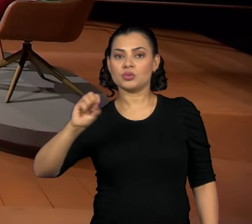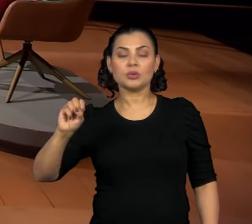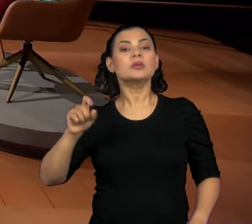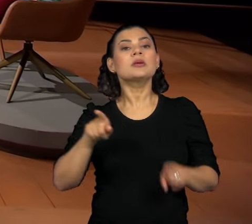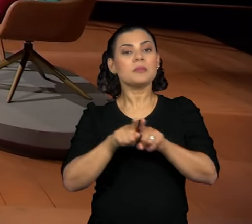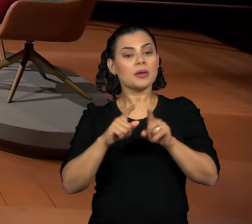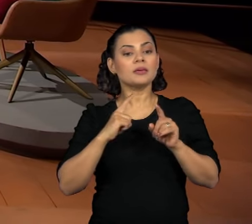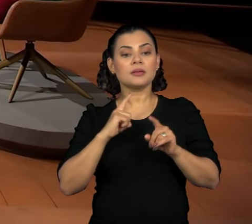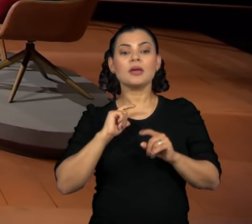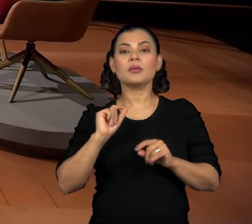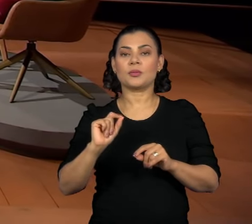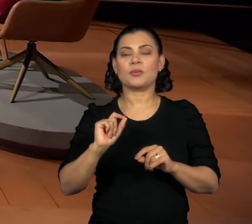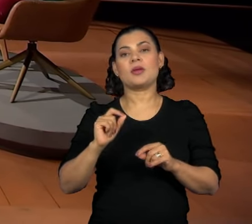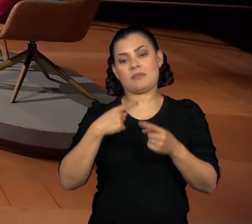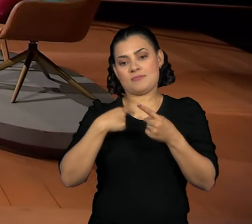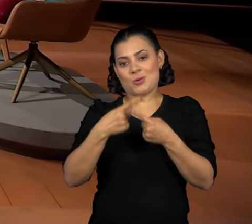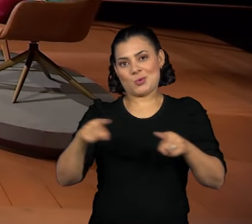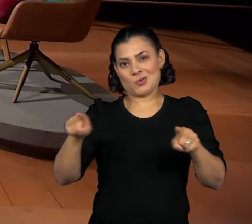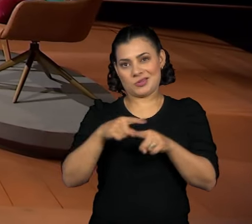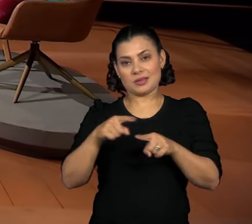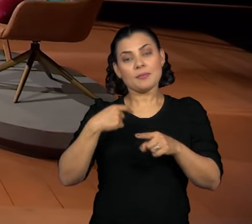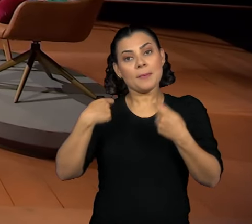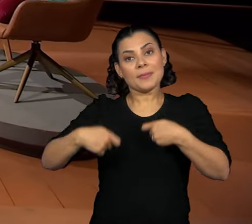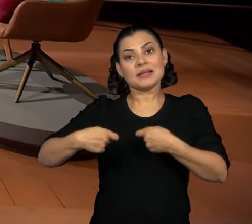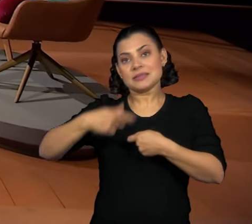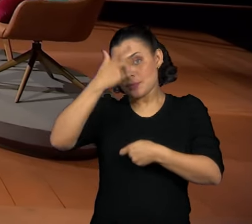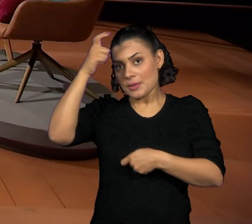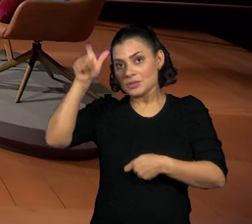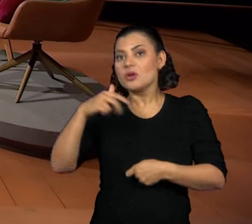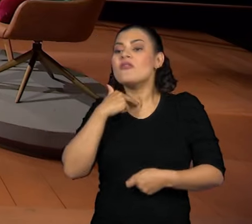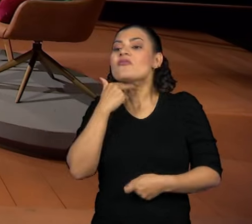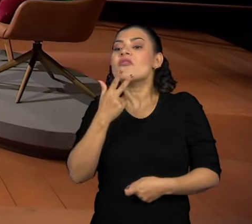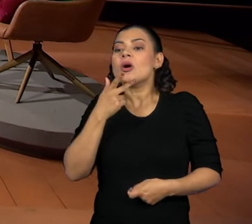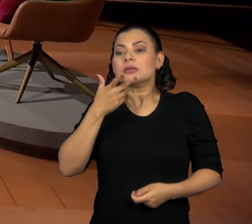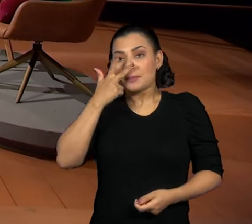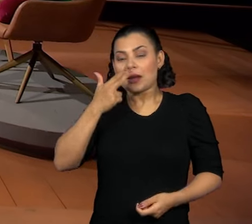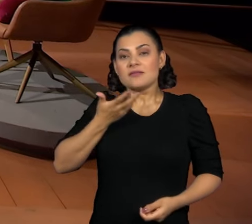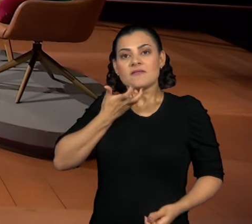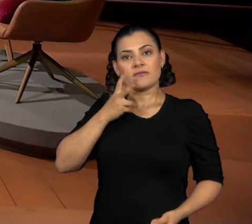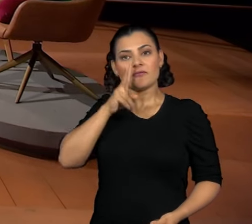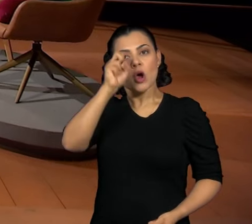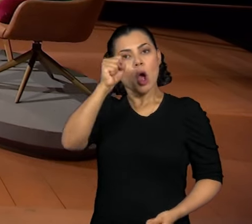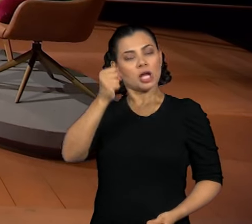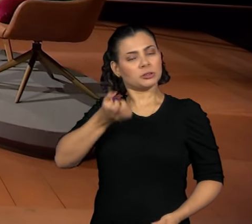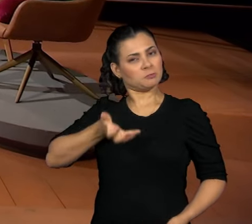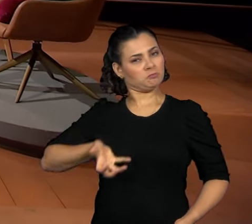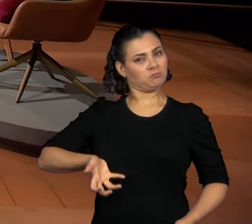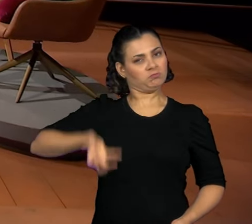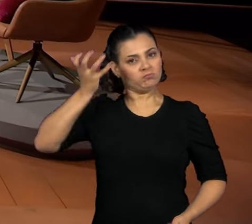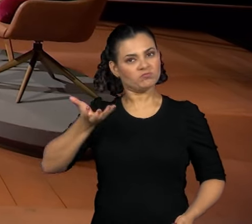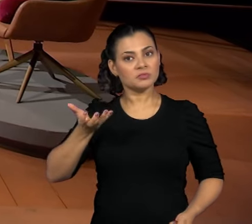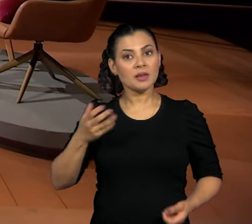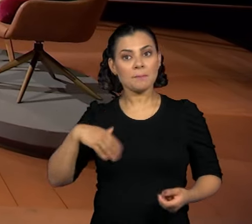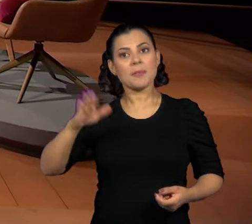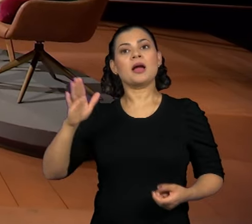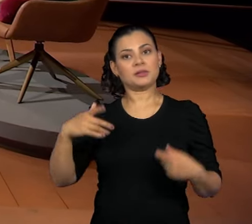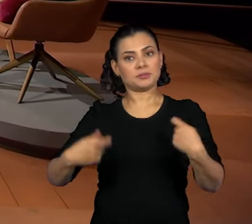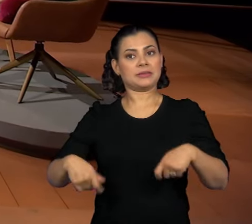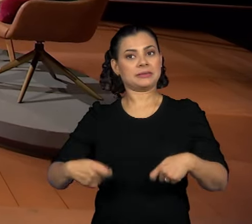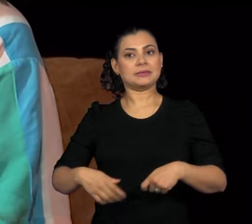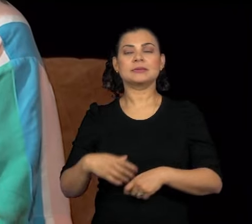estrela, bem infinito. Aí ele falou, a gente precisa de alguém que tenha uma voz grossa como a sua. Imagina se eu tinha voz grossa. Aí,